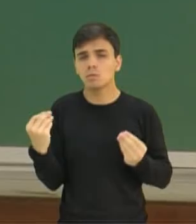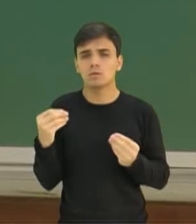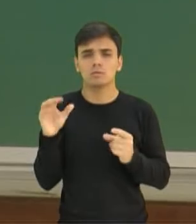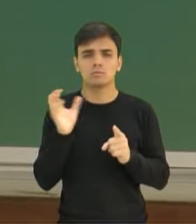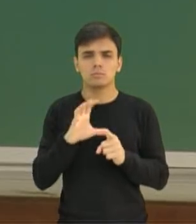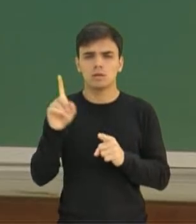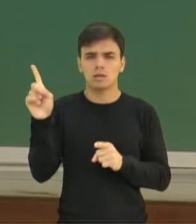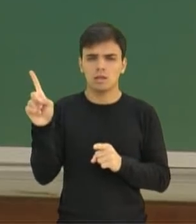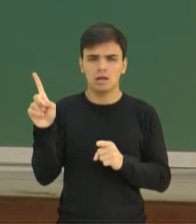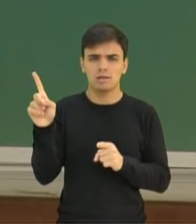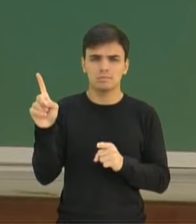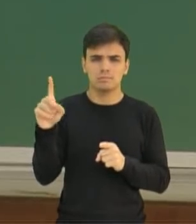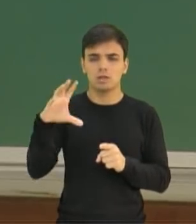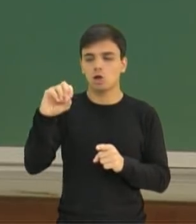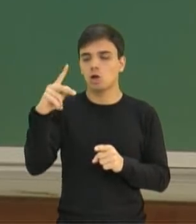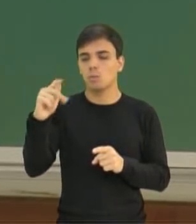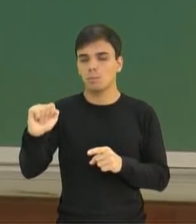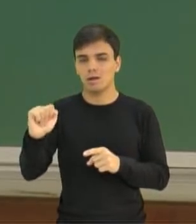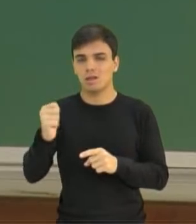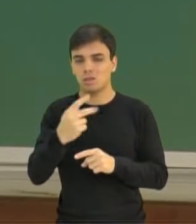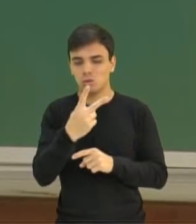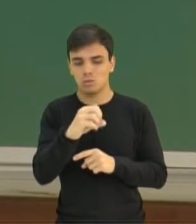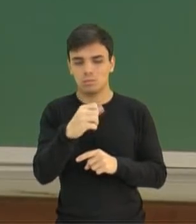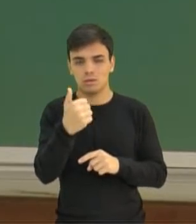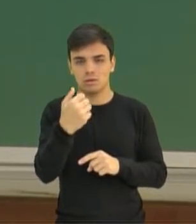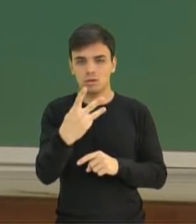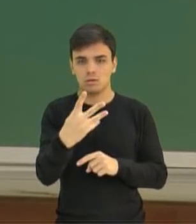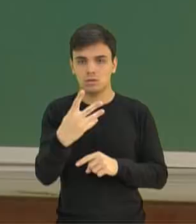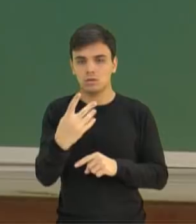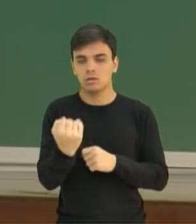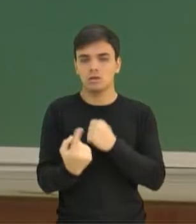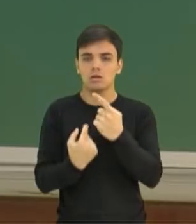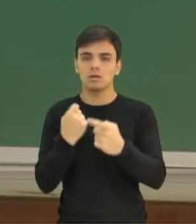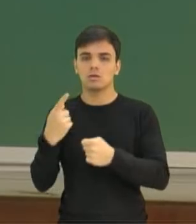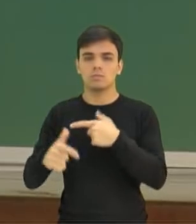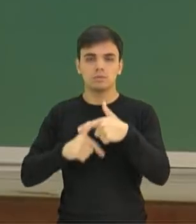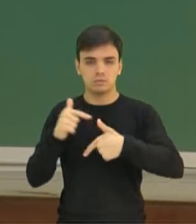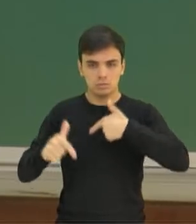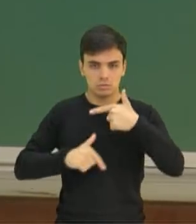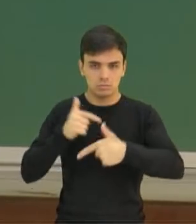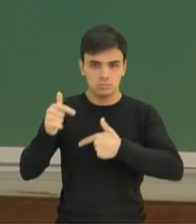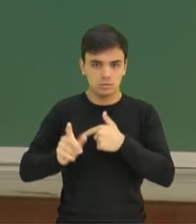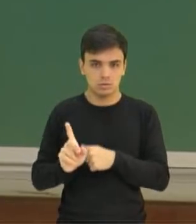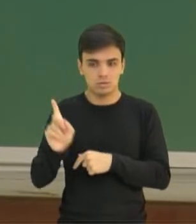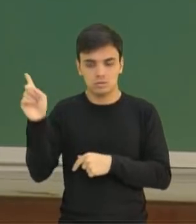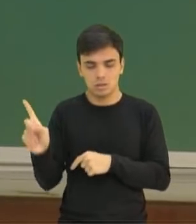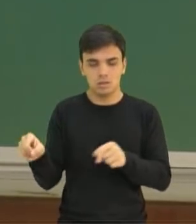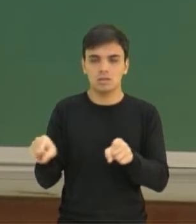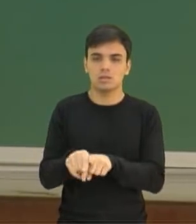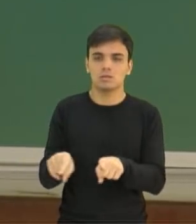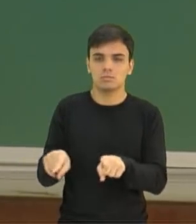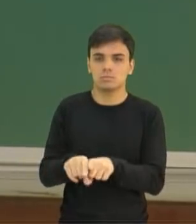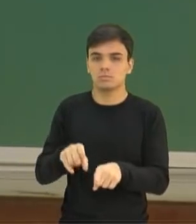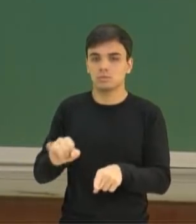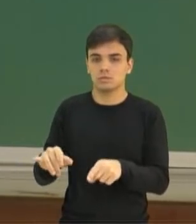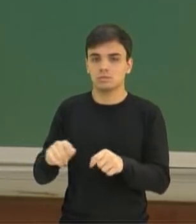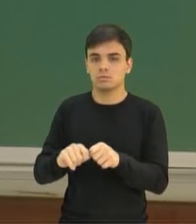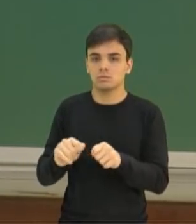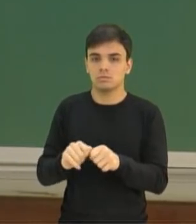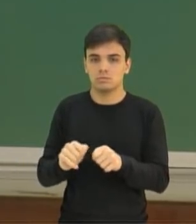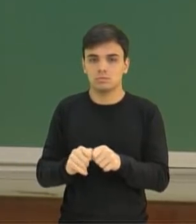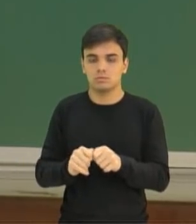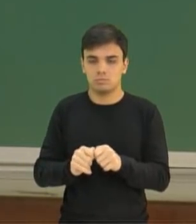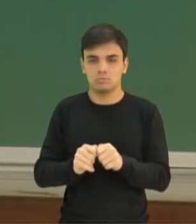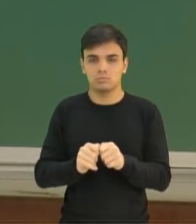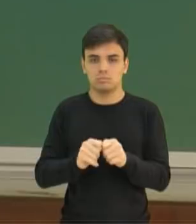Copa lá de 2014, que algumas obras de infraestrutura foram feitas e acabaram fazendo com que se tivesse uma geração